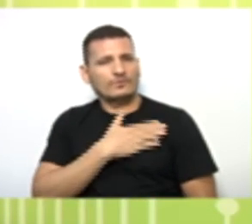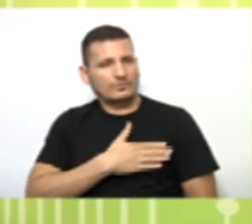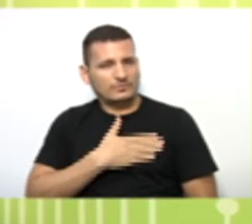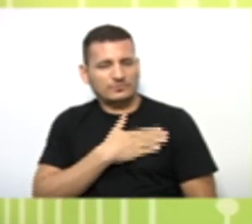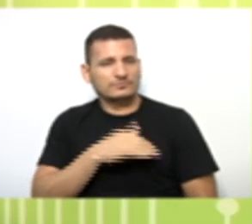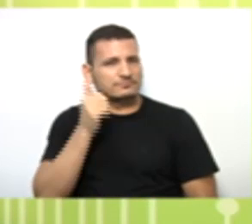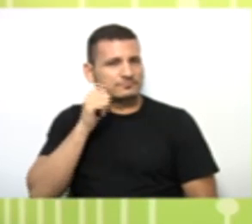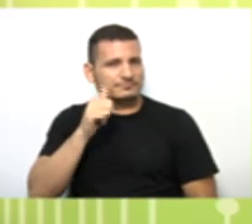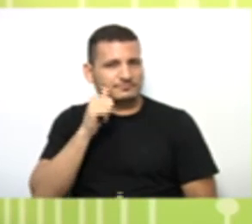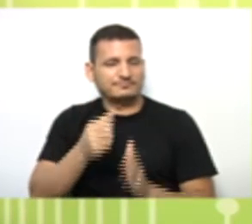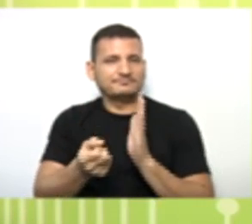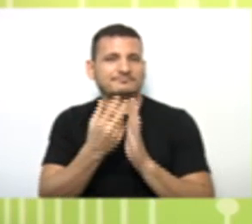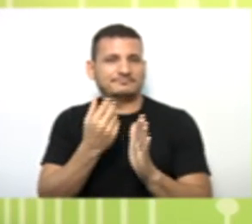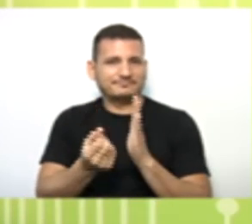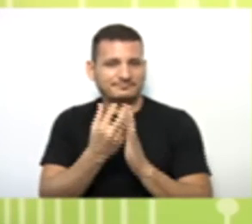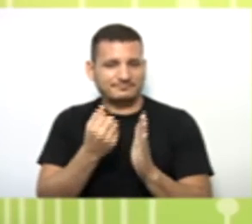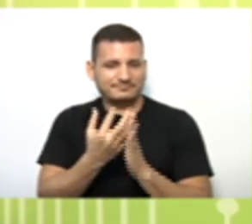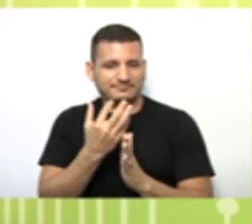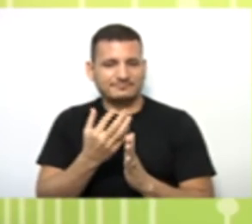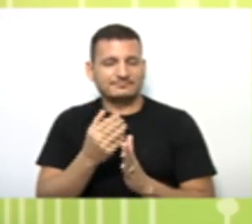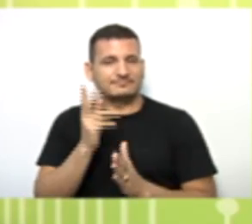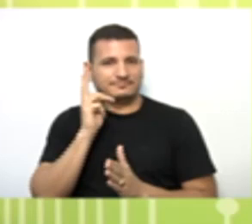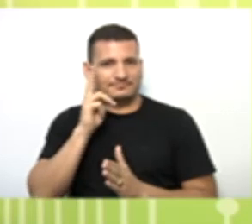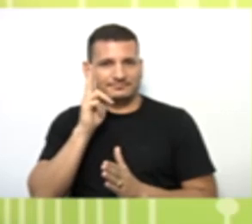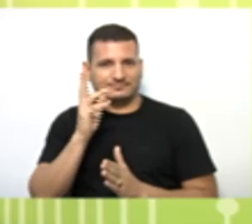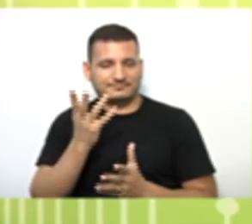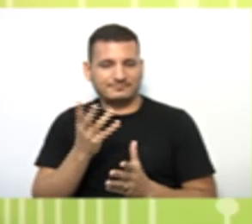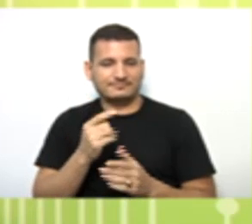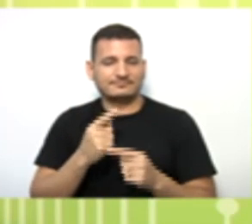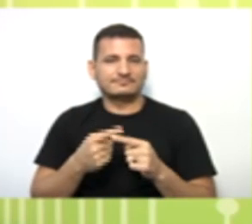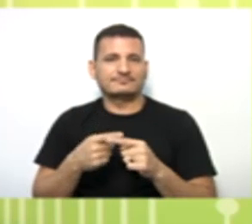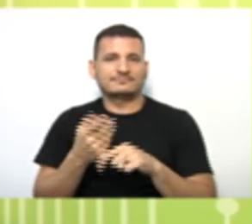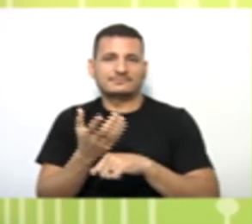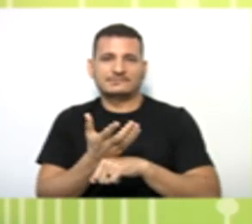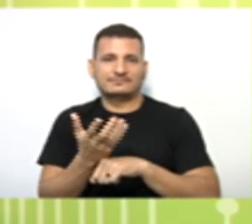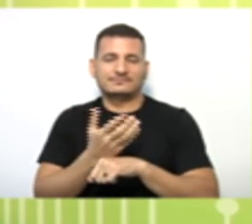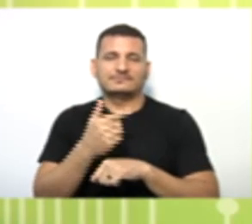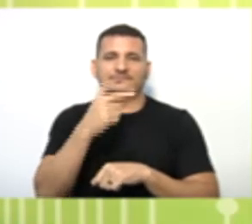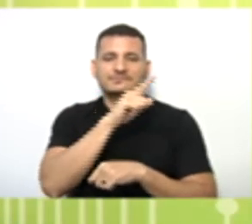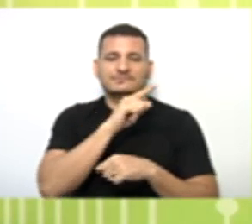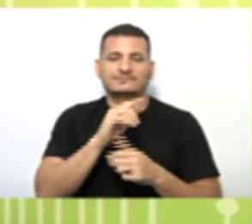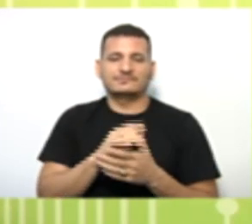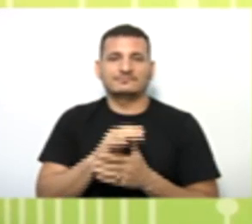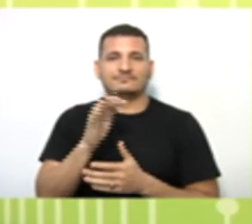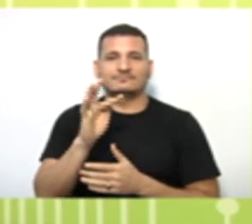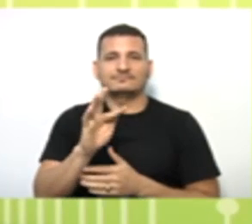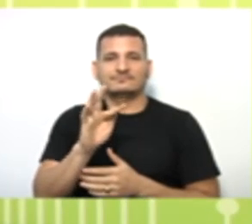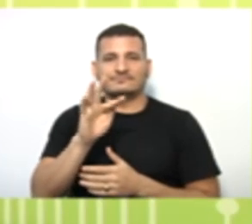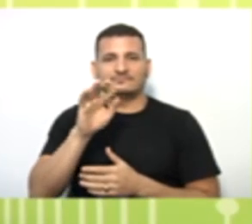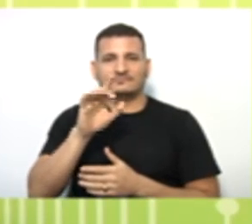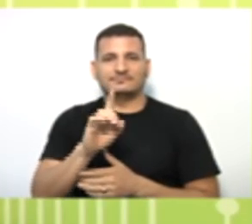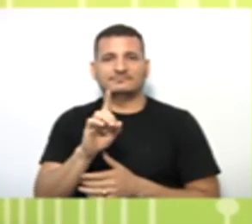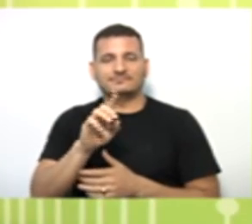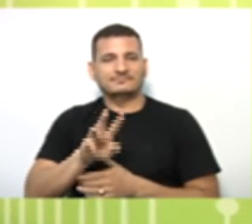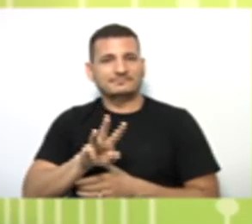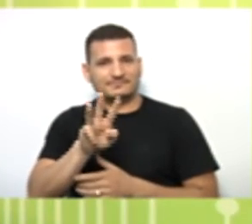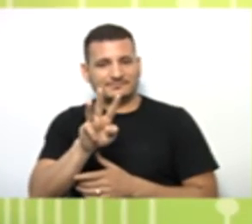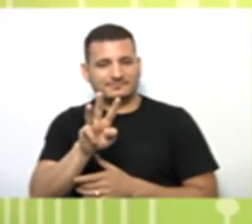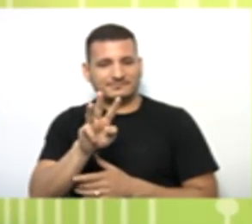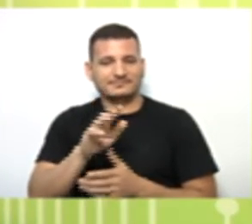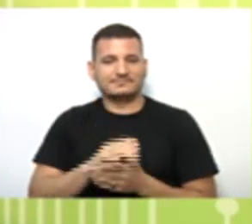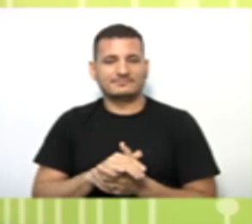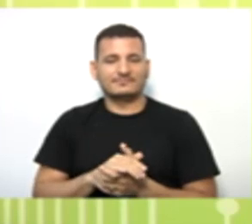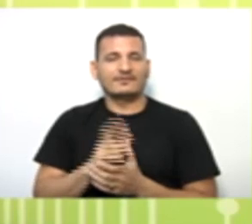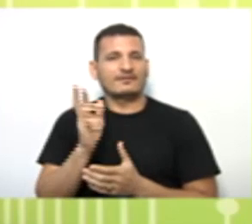das meninas, até porque, deixa eu relembrar aqui, que na disciplina anterior, a disciplina de FDW, quem lembra aí,